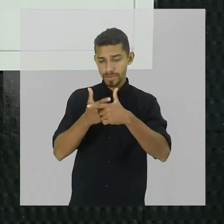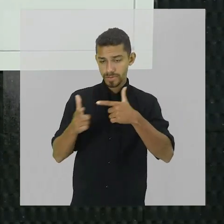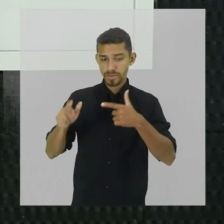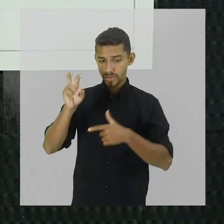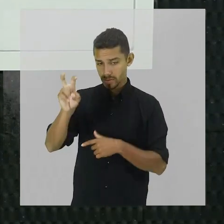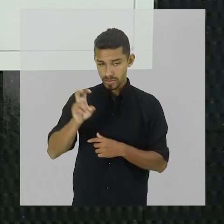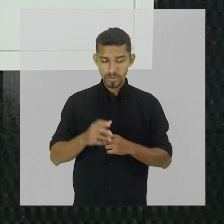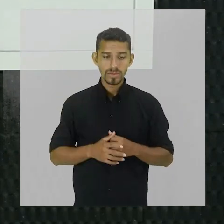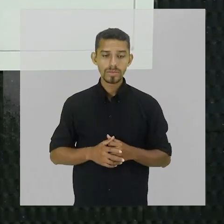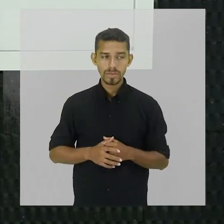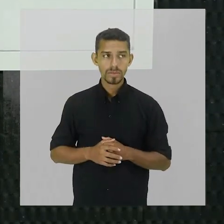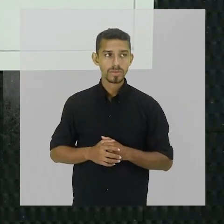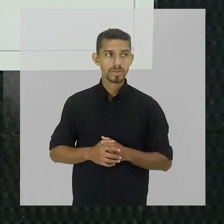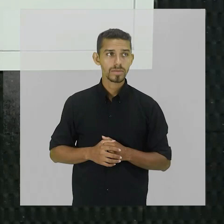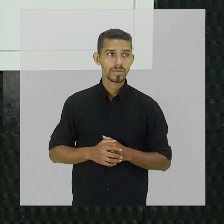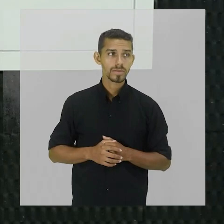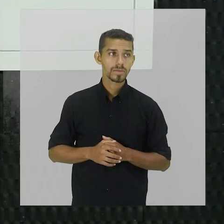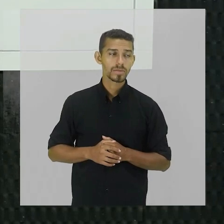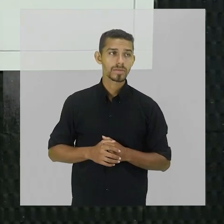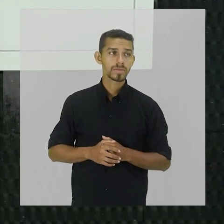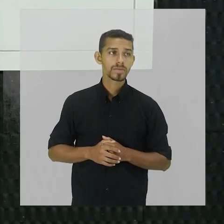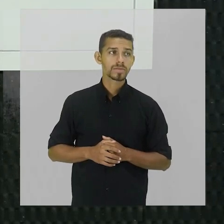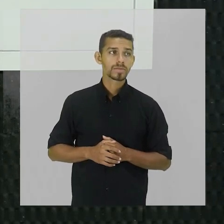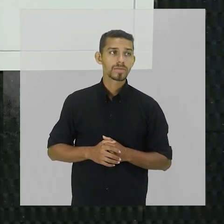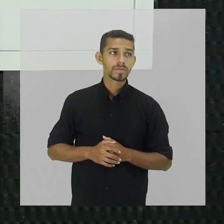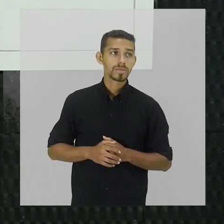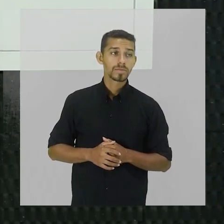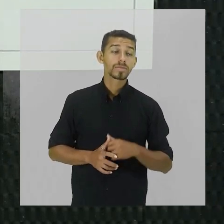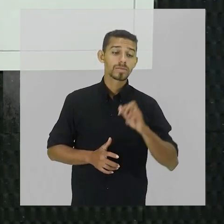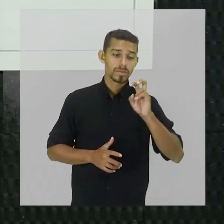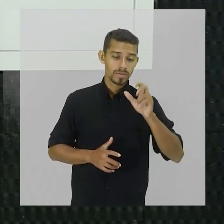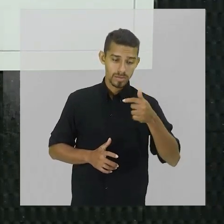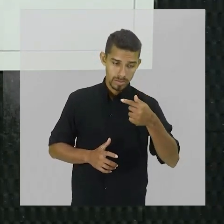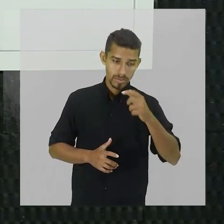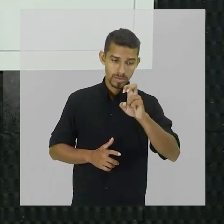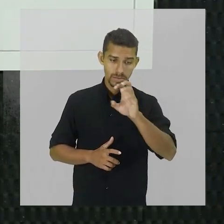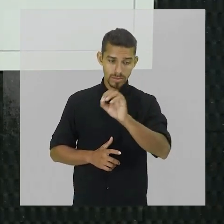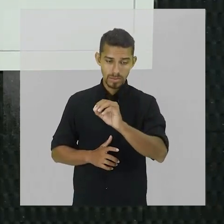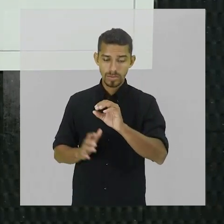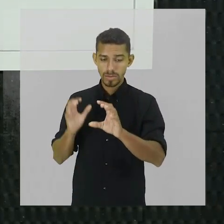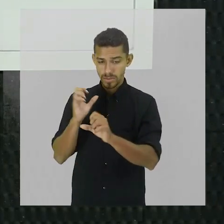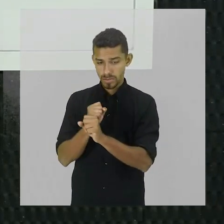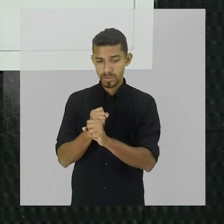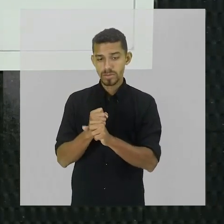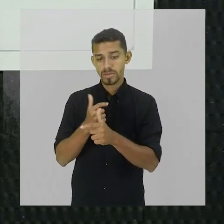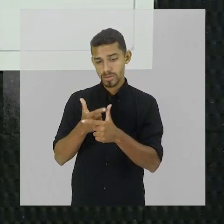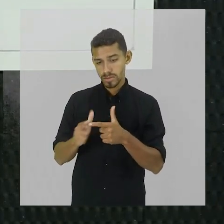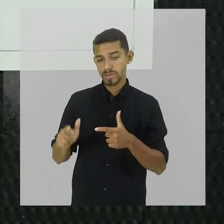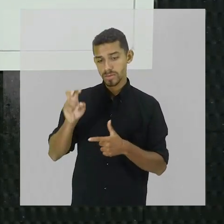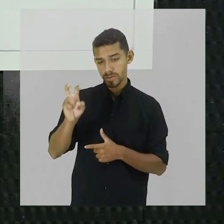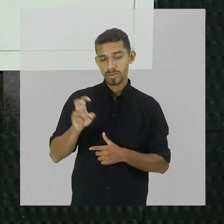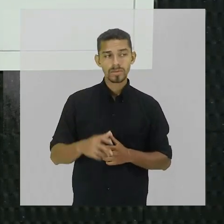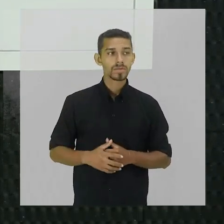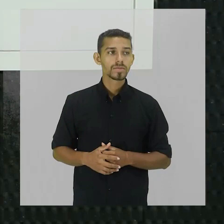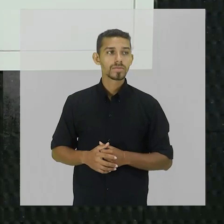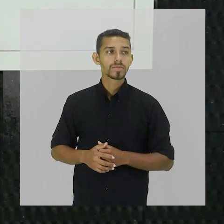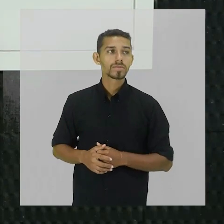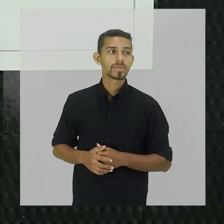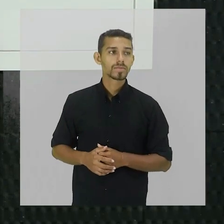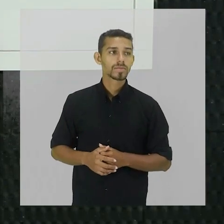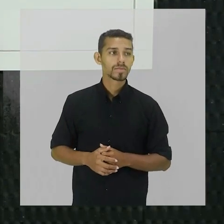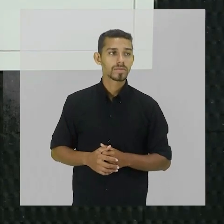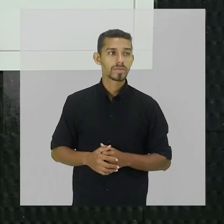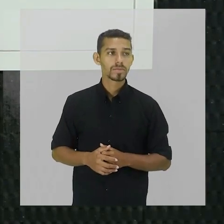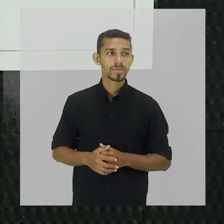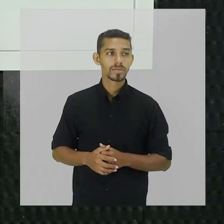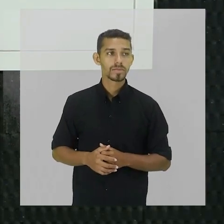5. Tá? Se eu pegar 750 dividido por 5, eu vou ter a capacidade, né, desse primeiro reservatório. Então